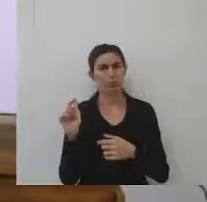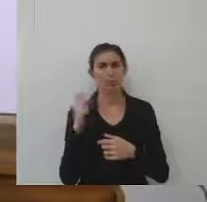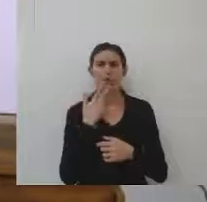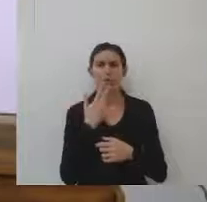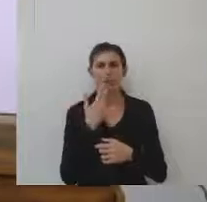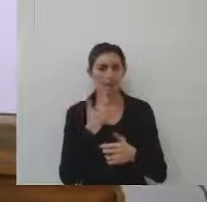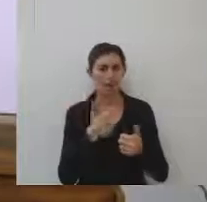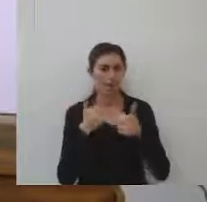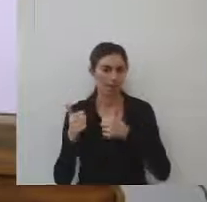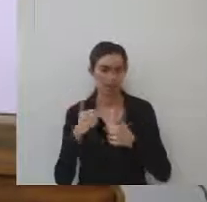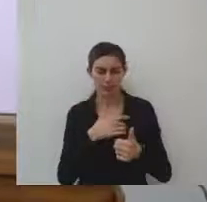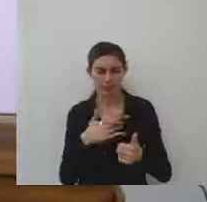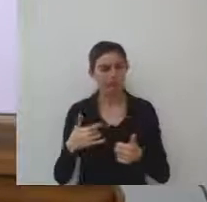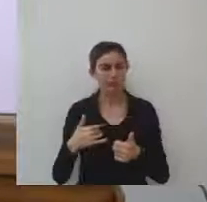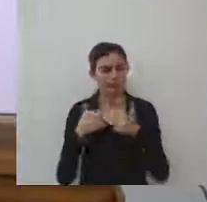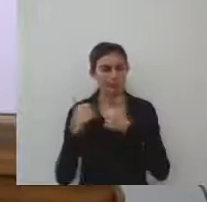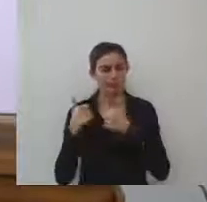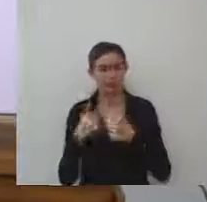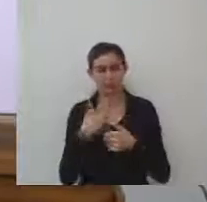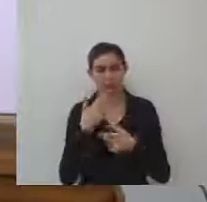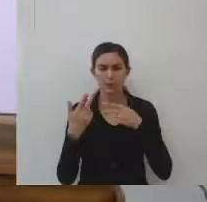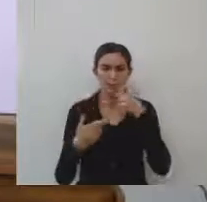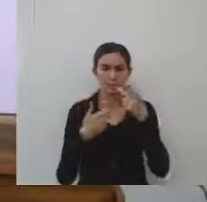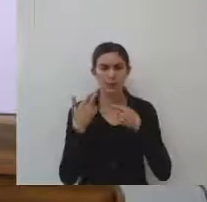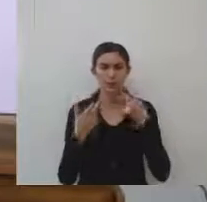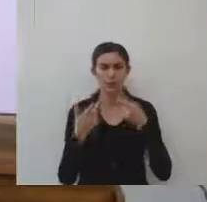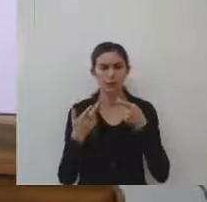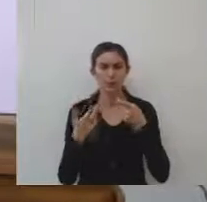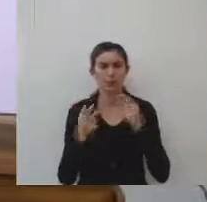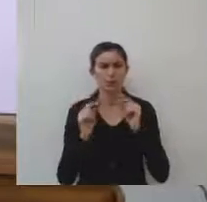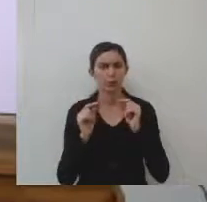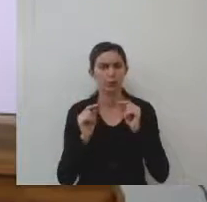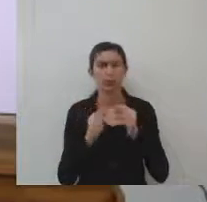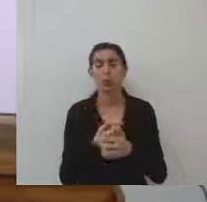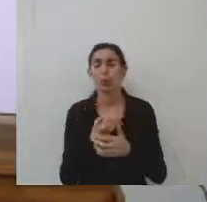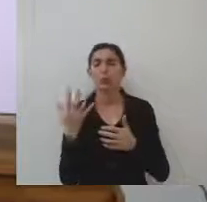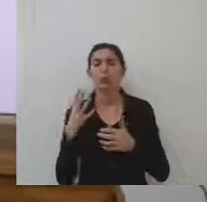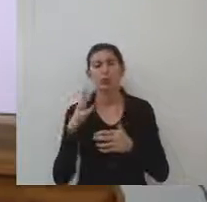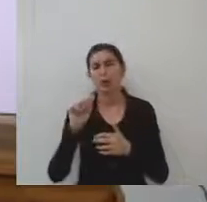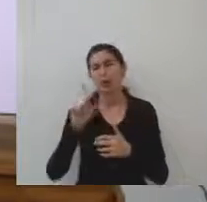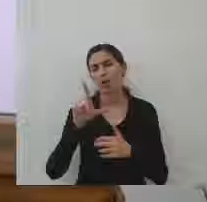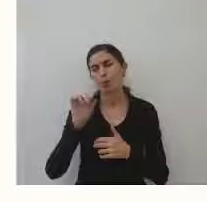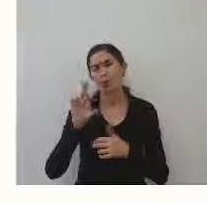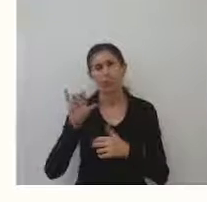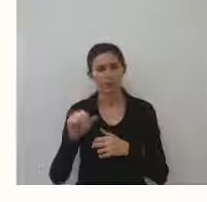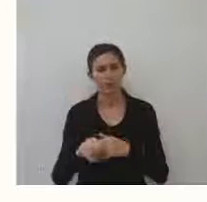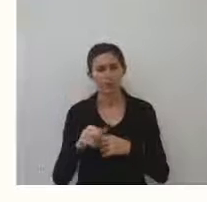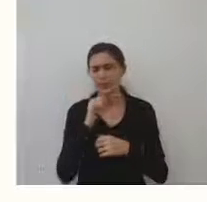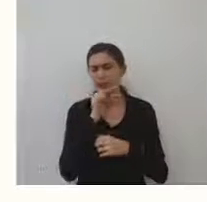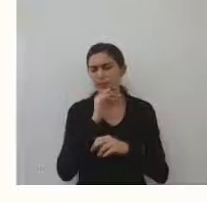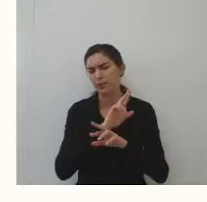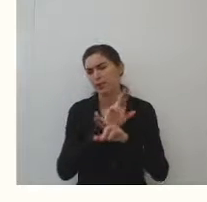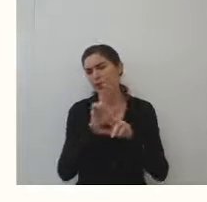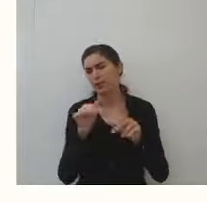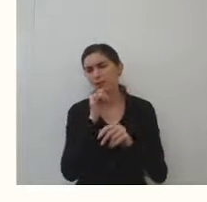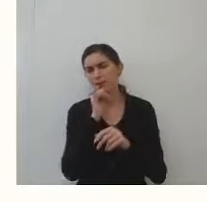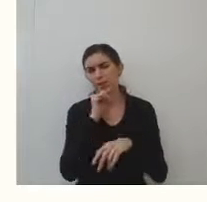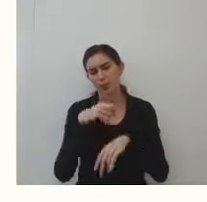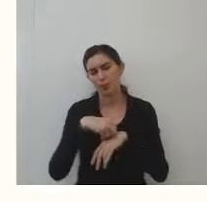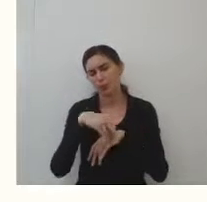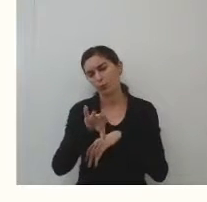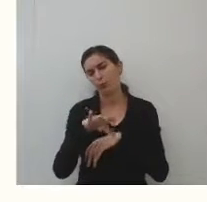Falei do bem-estar físico, né? Isso, eu falei sobre a questão de quantas calorias, né? E aí eu trouxe vários exemplos para vocês. Então,